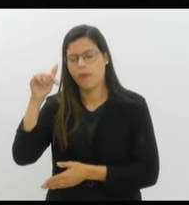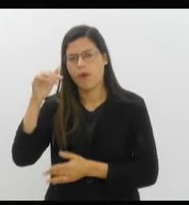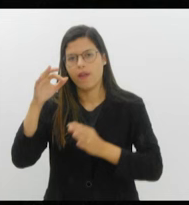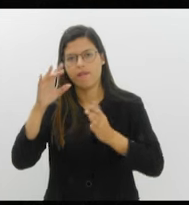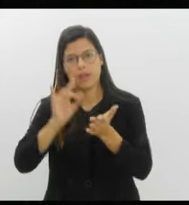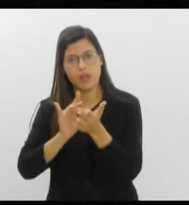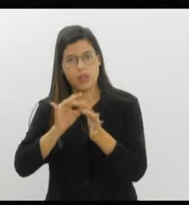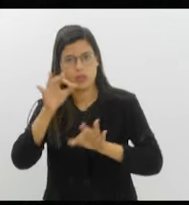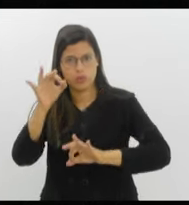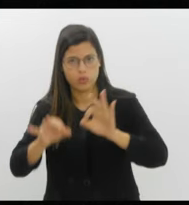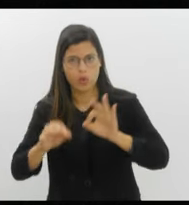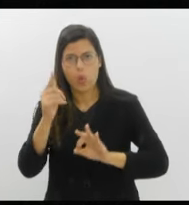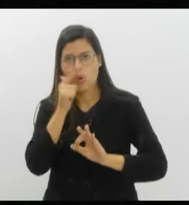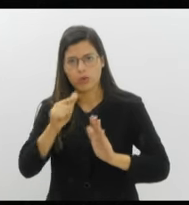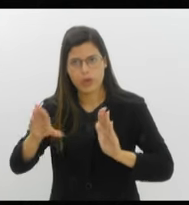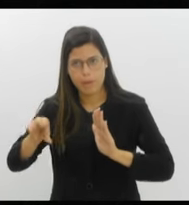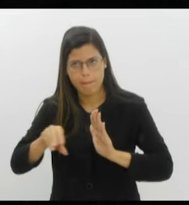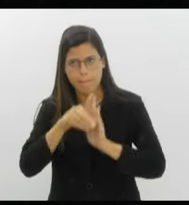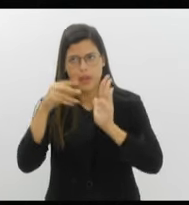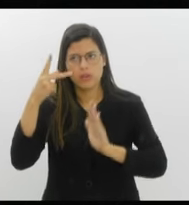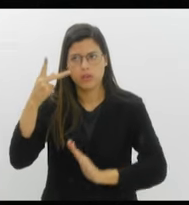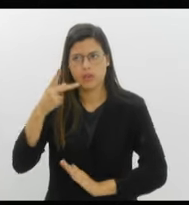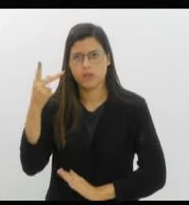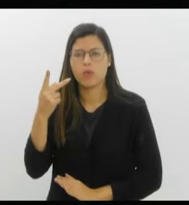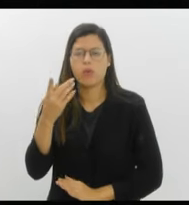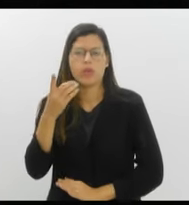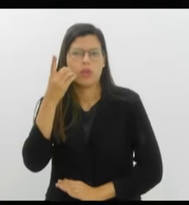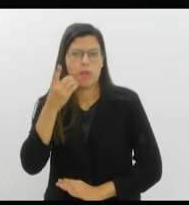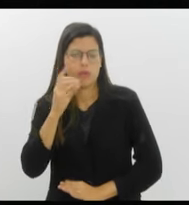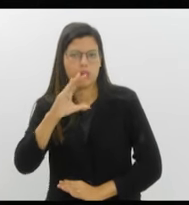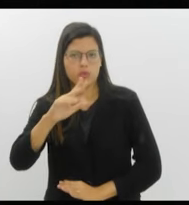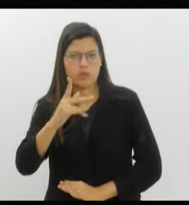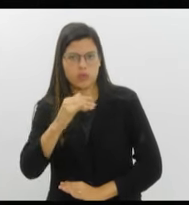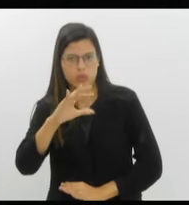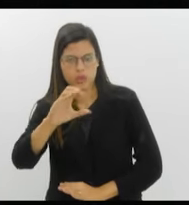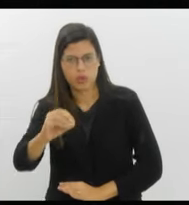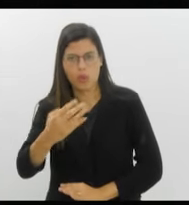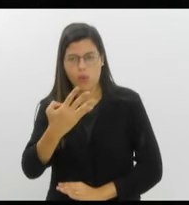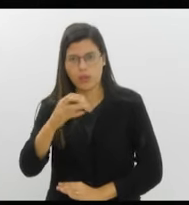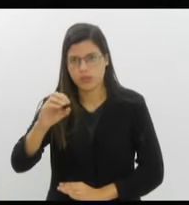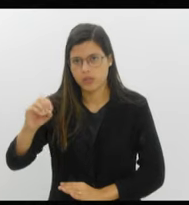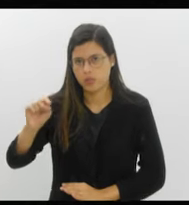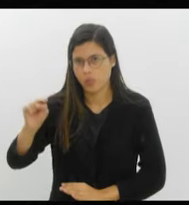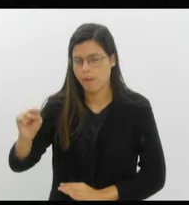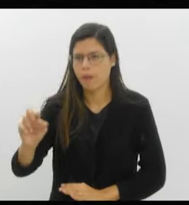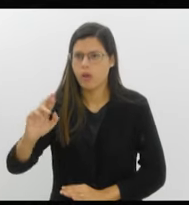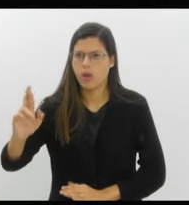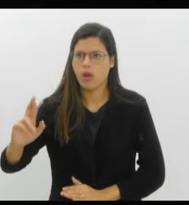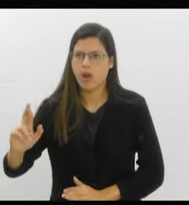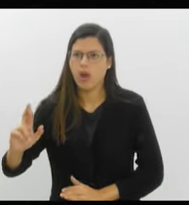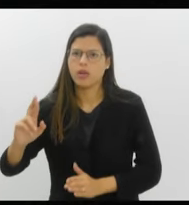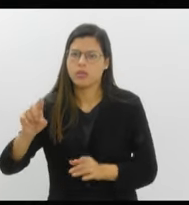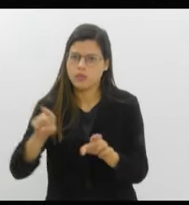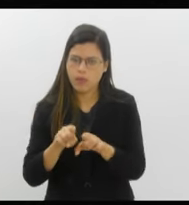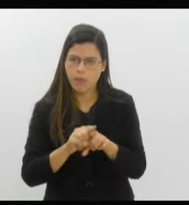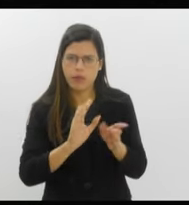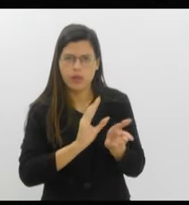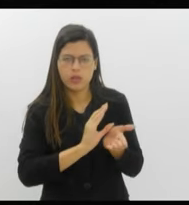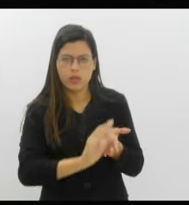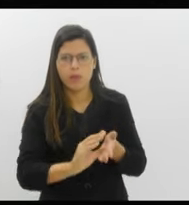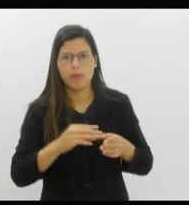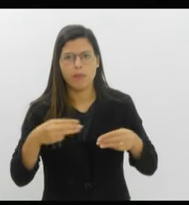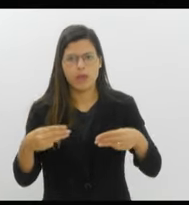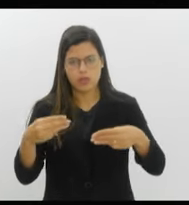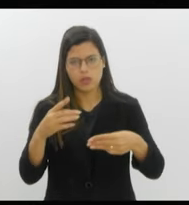conseguimos emenda parlamentar com meu companheiro deputado federal Chico Alencar, de R$400 mil, que vai se juntar com os investimentos do Ministério dos Direitos